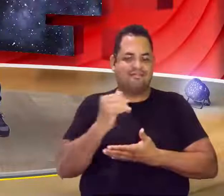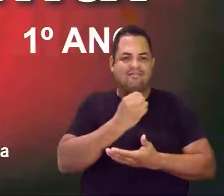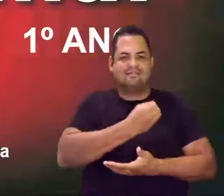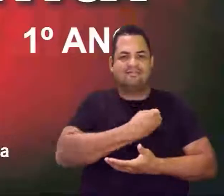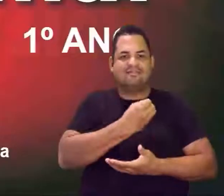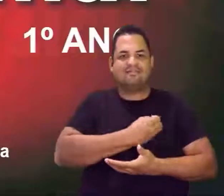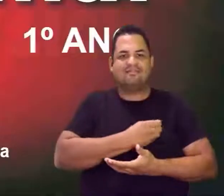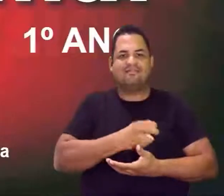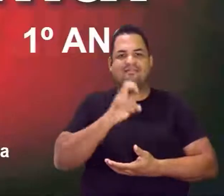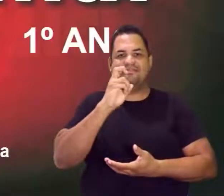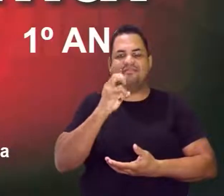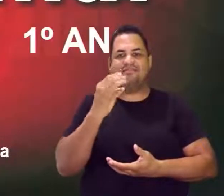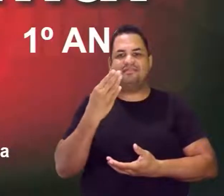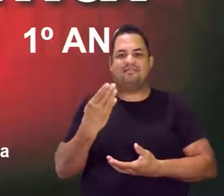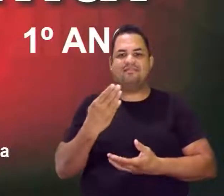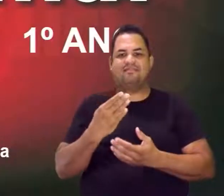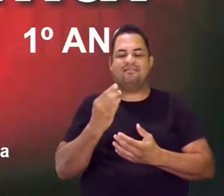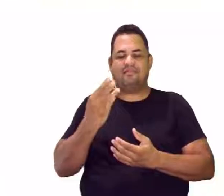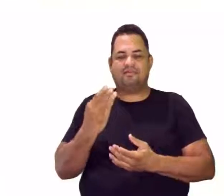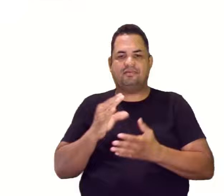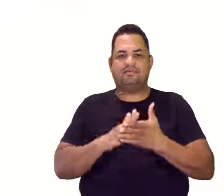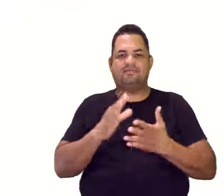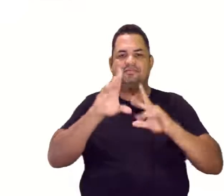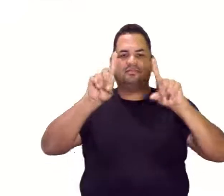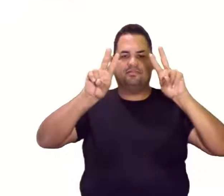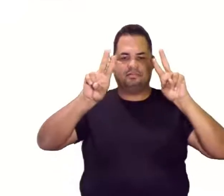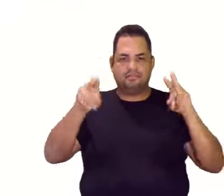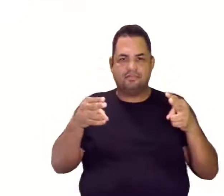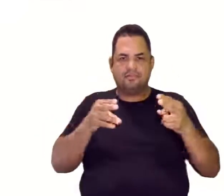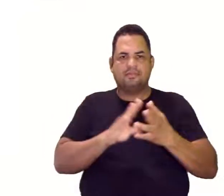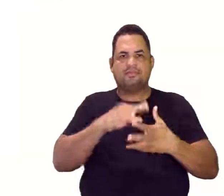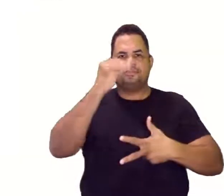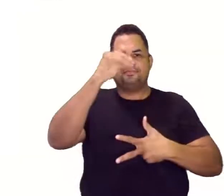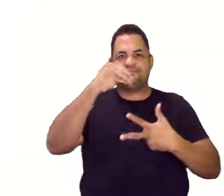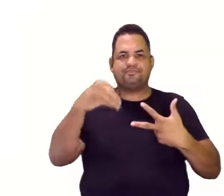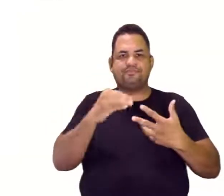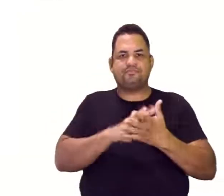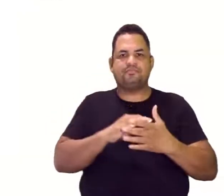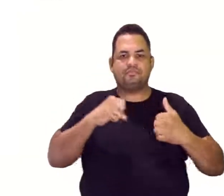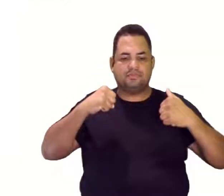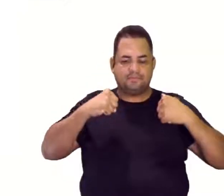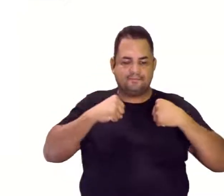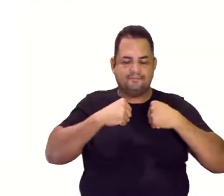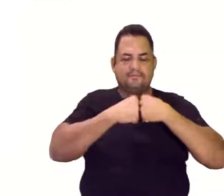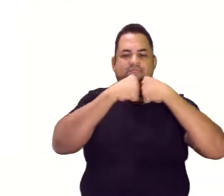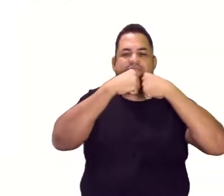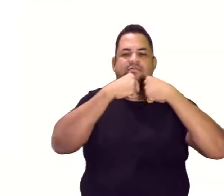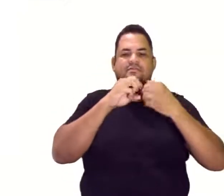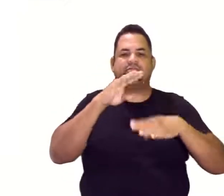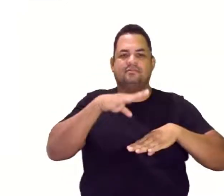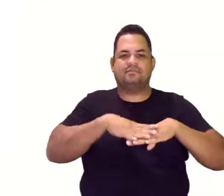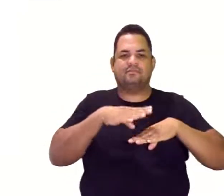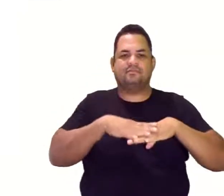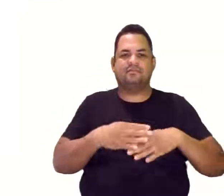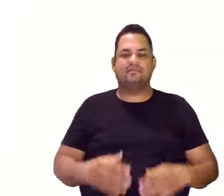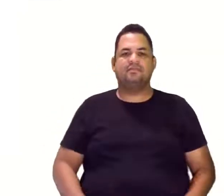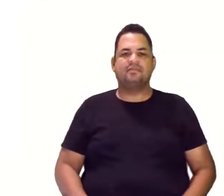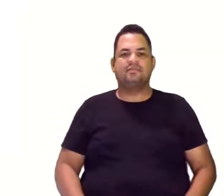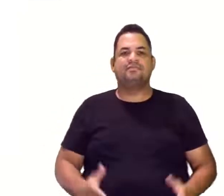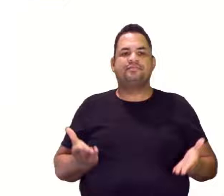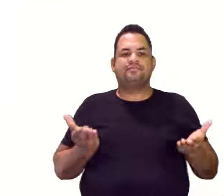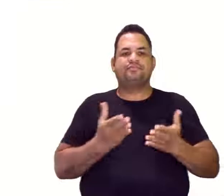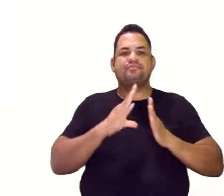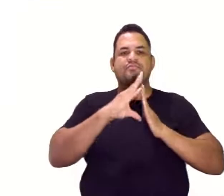número 53, mais assuntos do Enem, Matemáticos Ativar. Então o que temos para hoje?